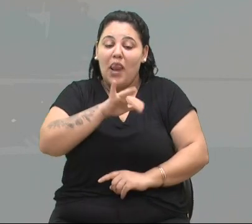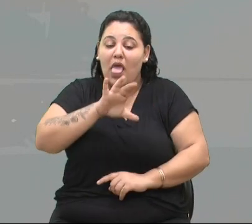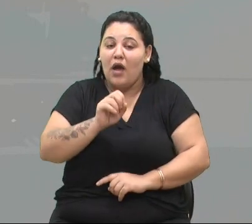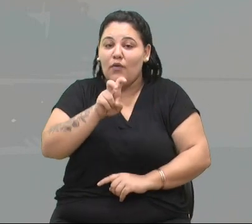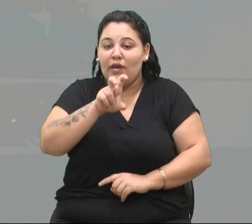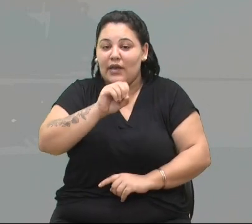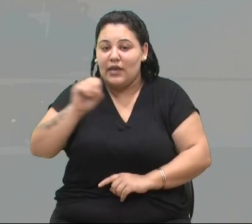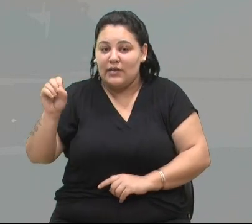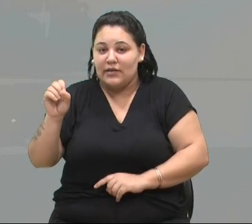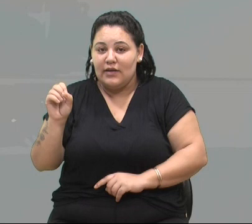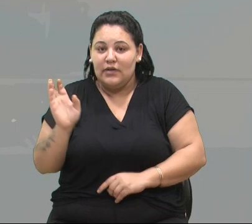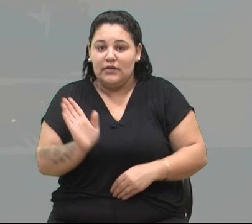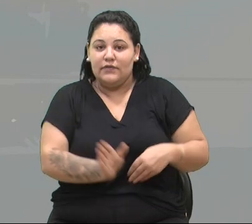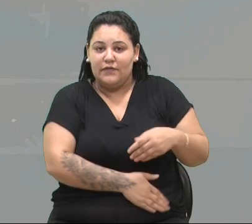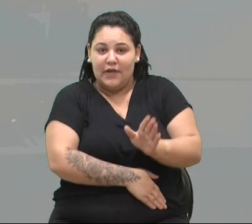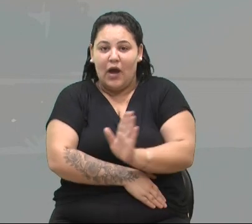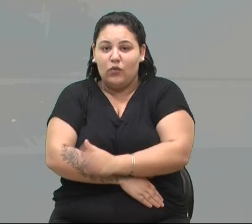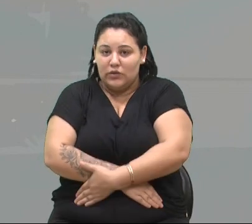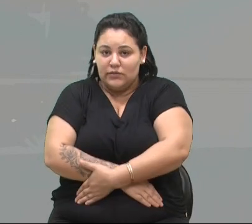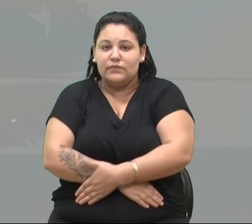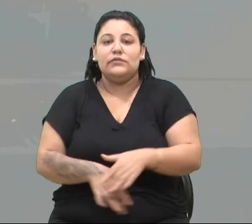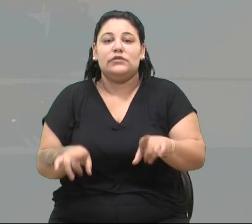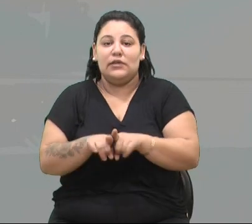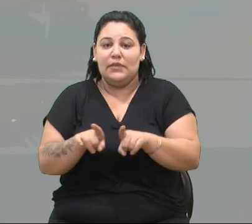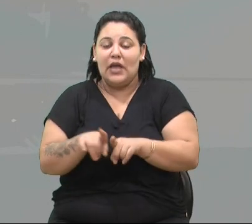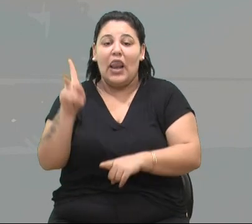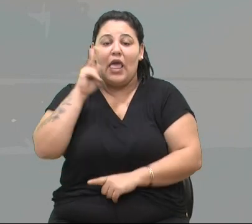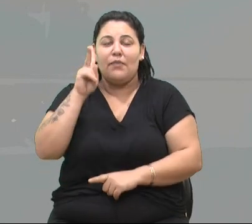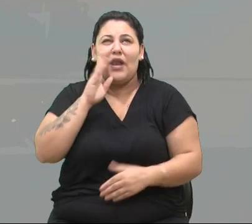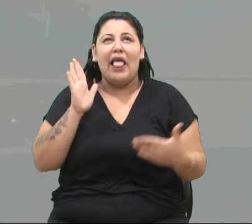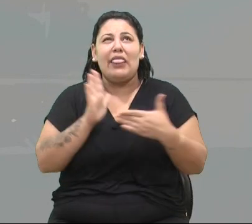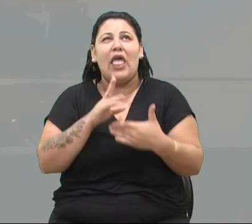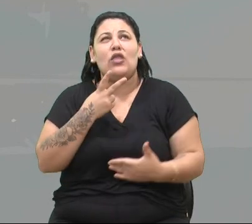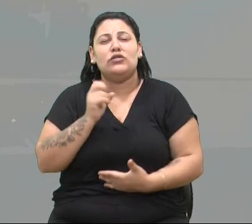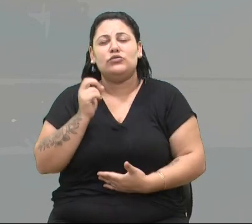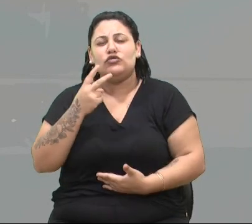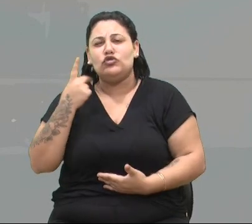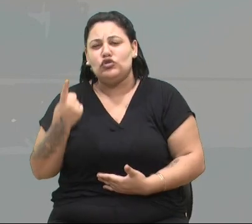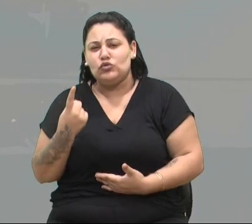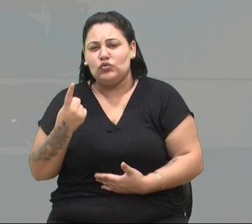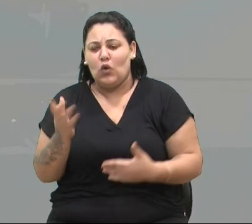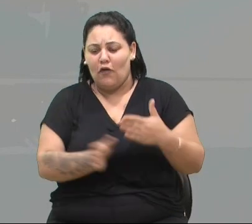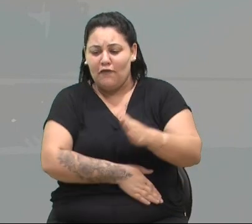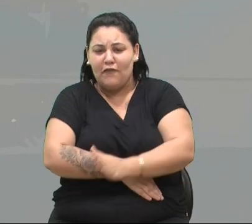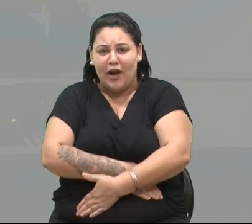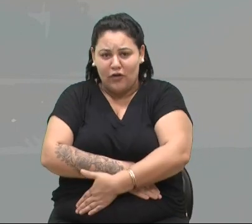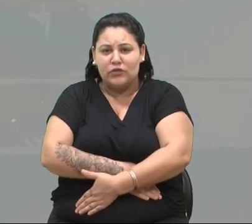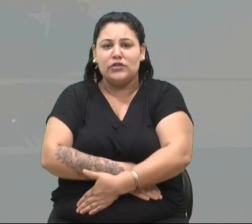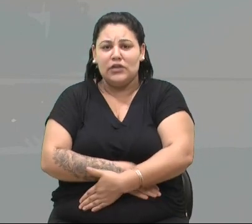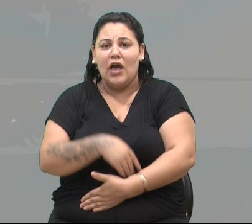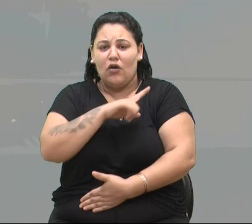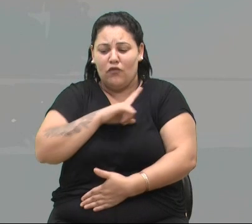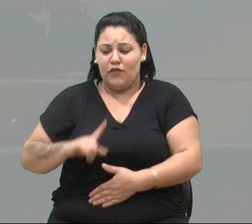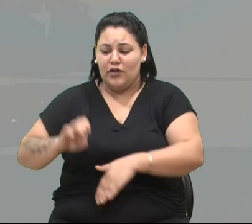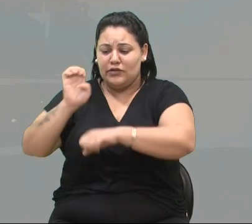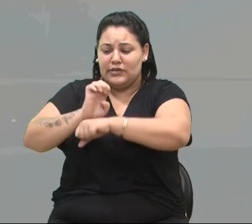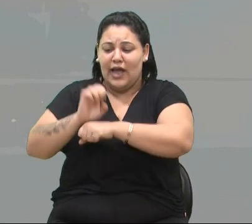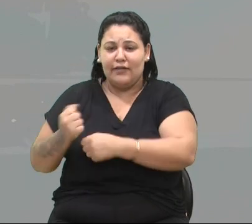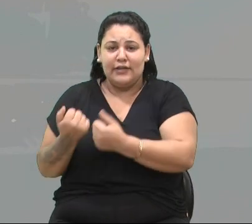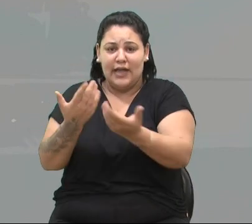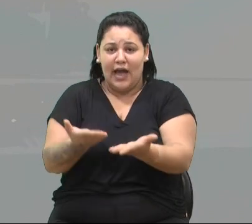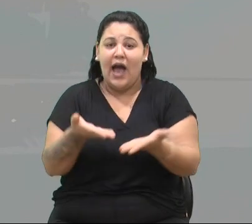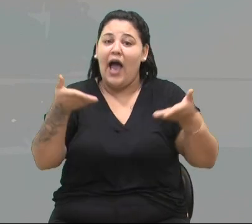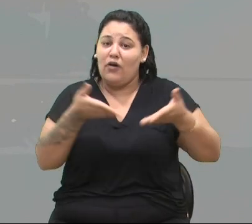1.500.000 fraldas, né? Lembrando que as fraldas até 2021 era o governo do estado que fornecia, agora isso está na conta